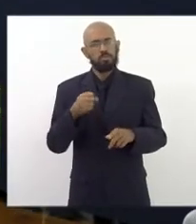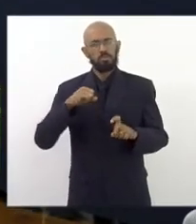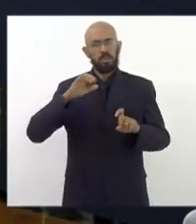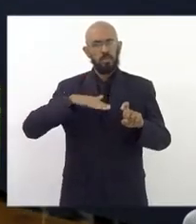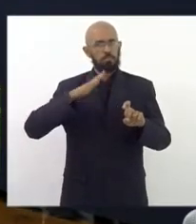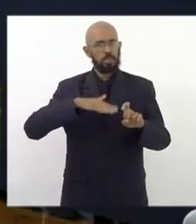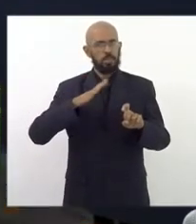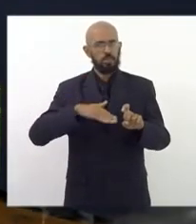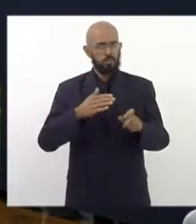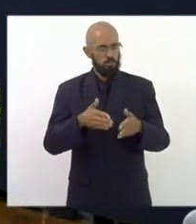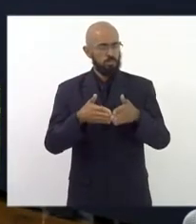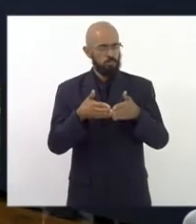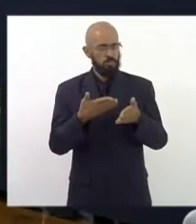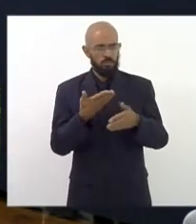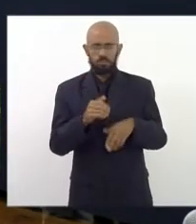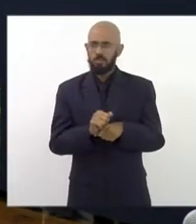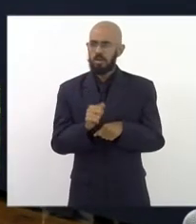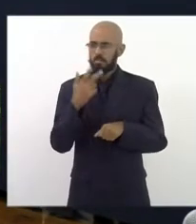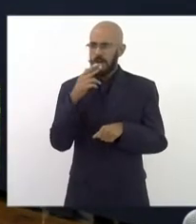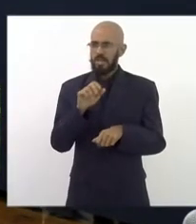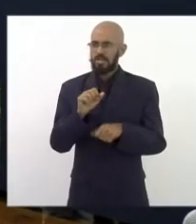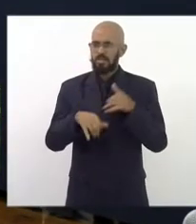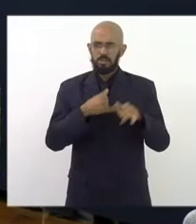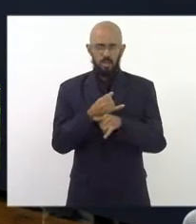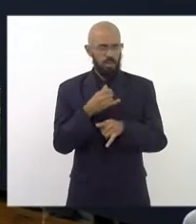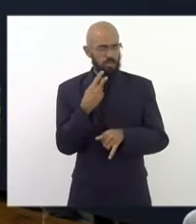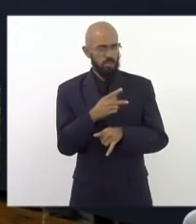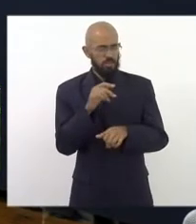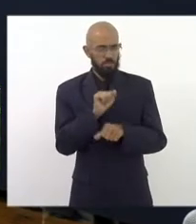Está congelado lá, hein?